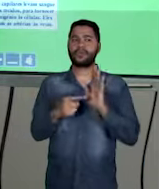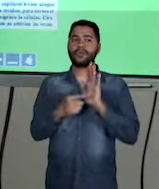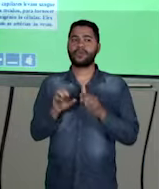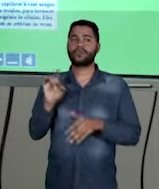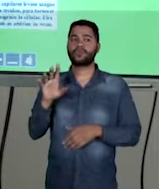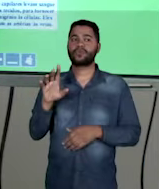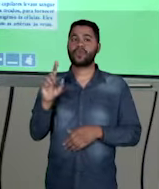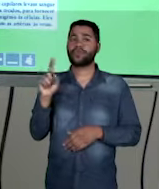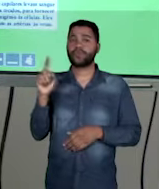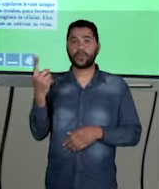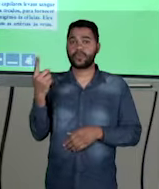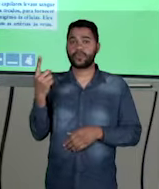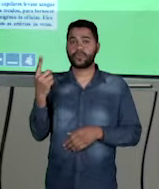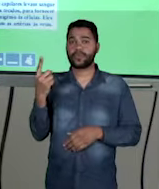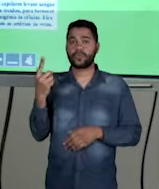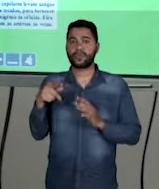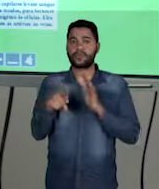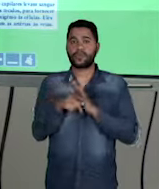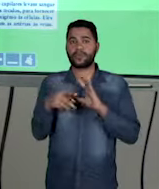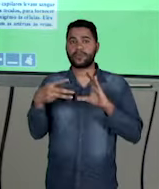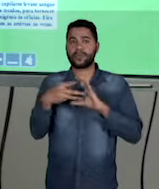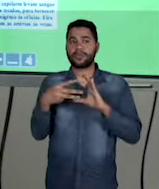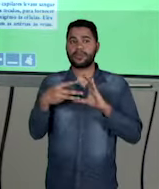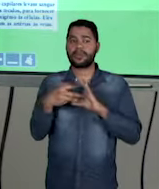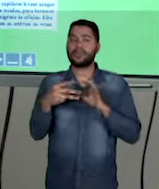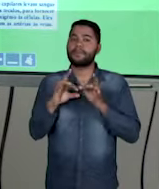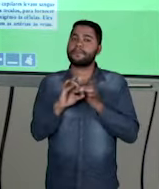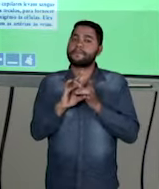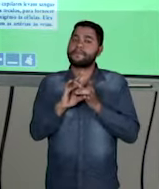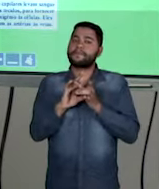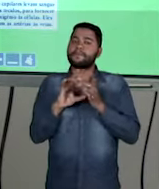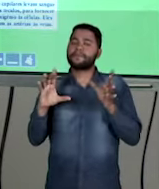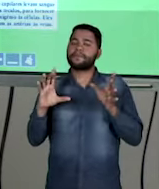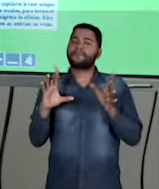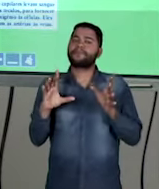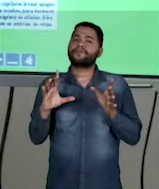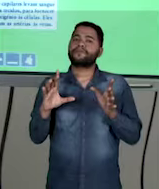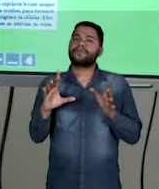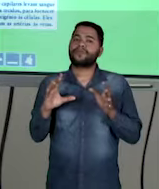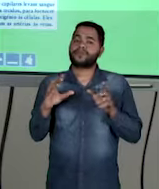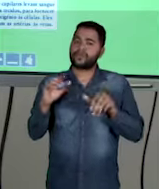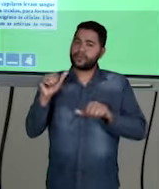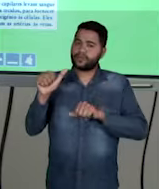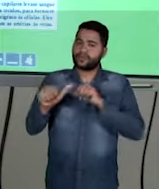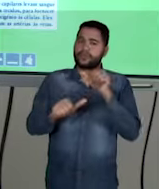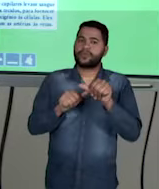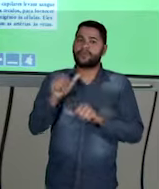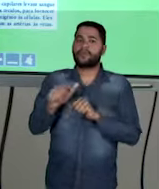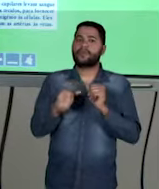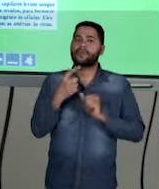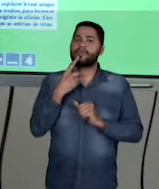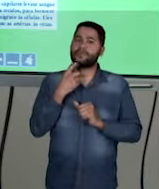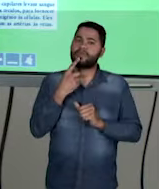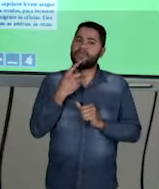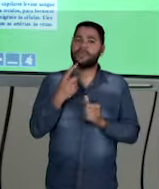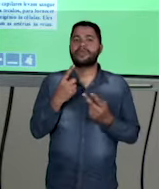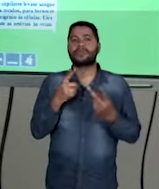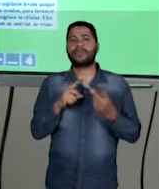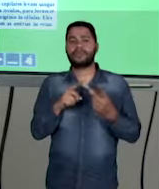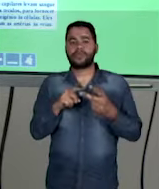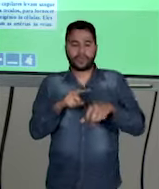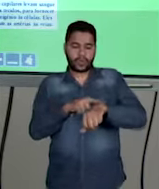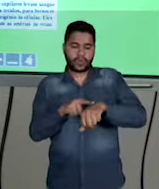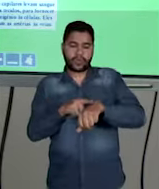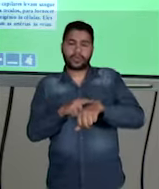somente por uma única camada de célula, para permitir com que a troca entre o sangue e o tecido seja